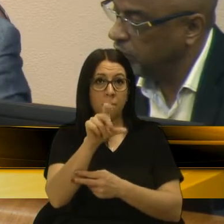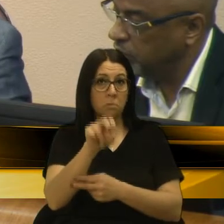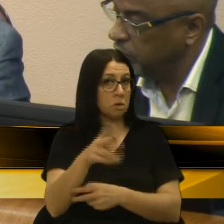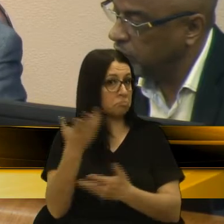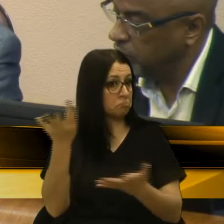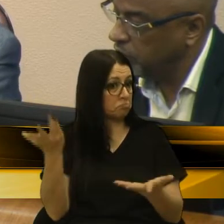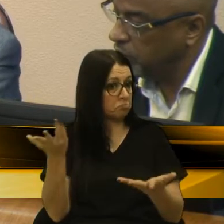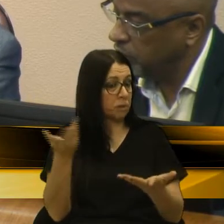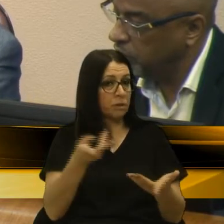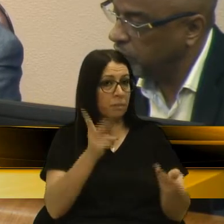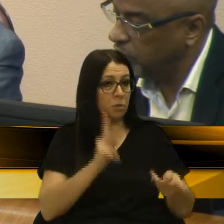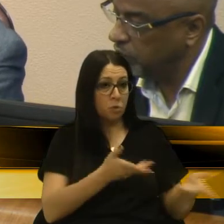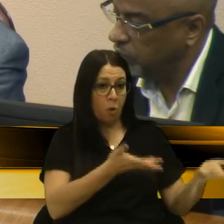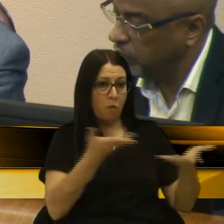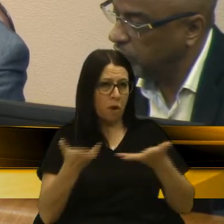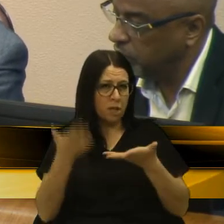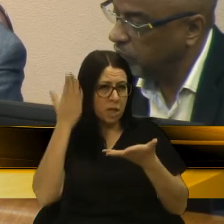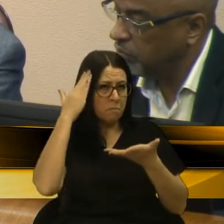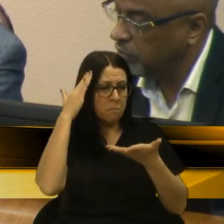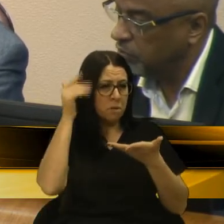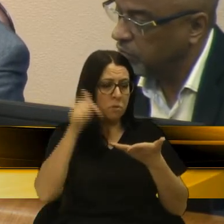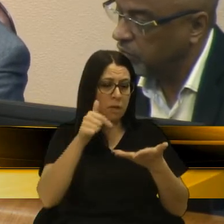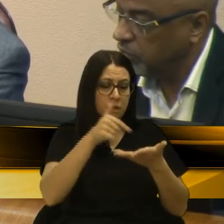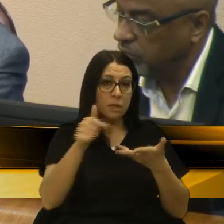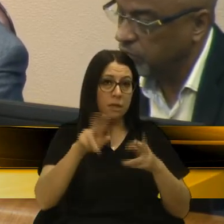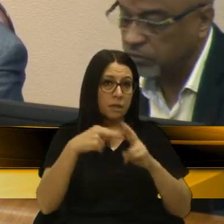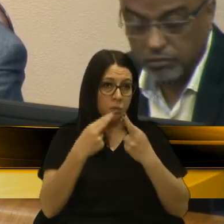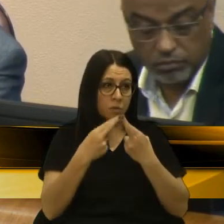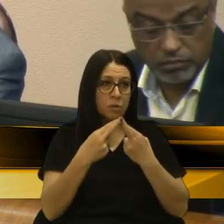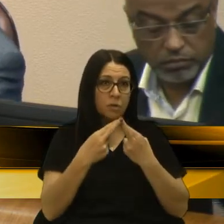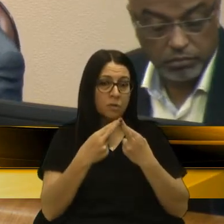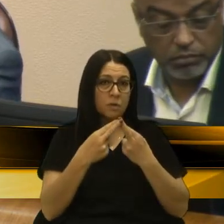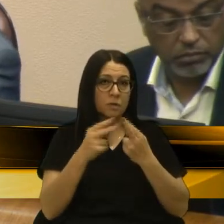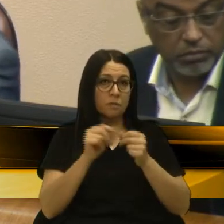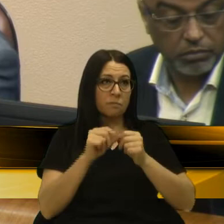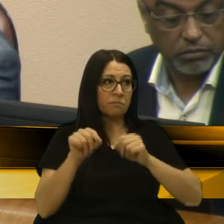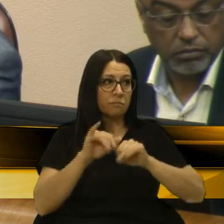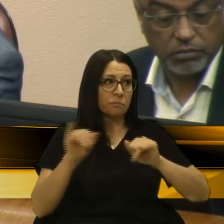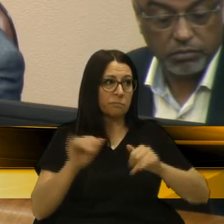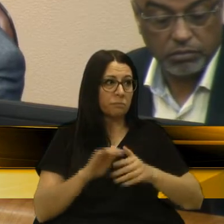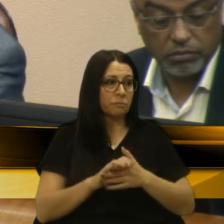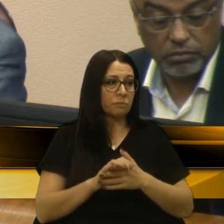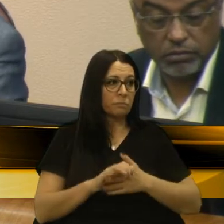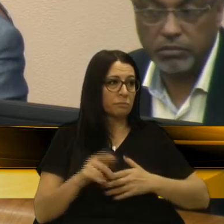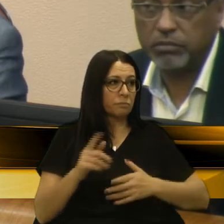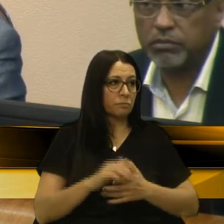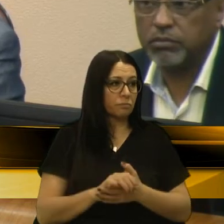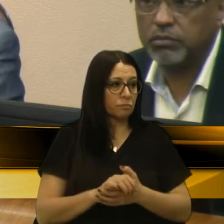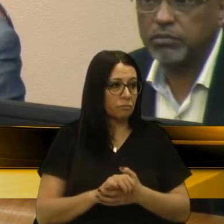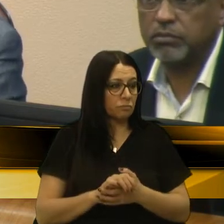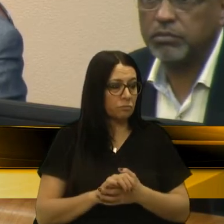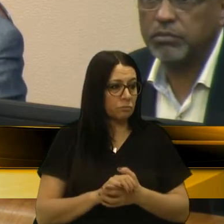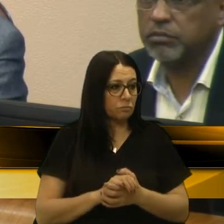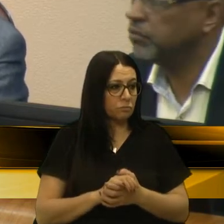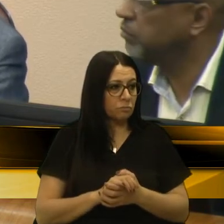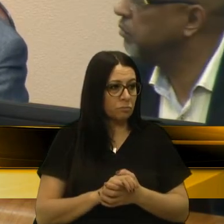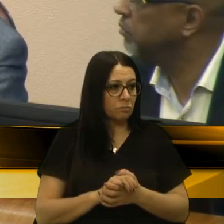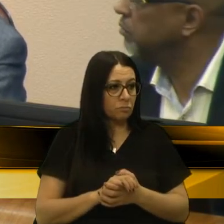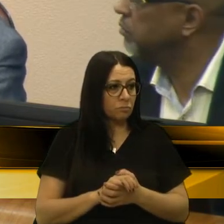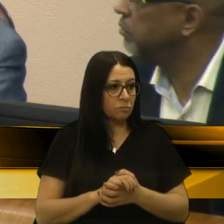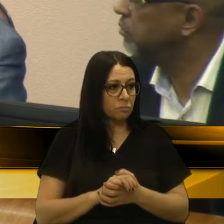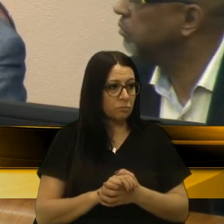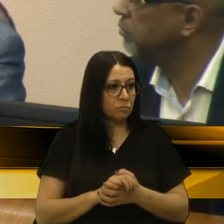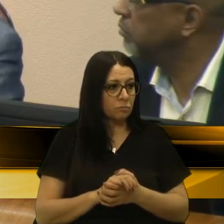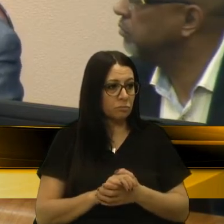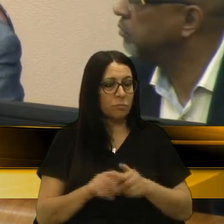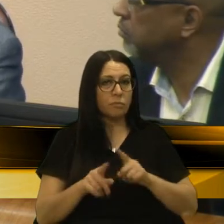esses convidados sabiam que, a partir desta reunião, ia ser gerada uma notícia a respeito disso. Pouco foram convidados para uma reunião para conversar